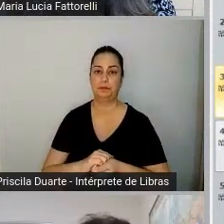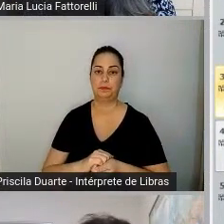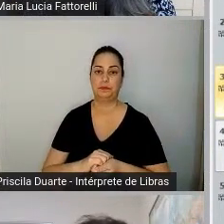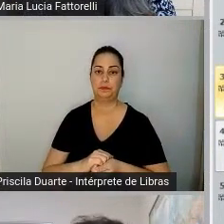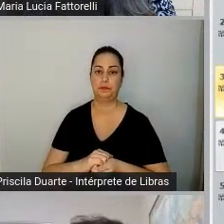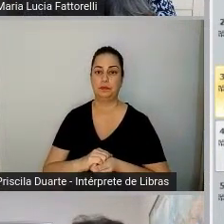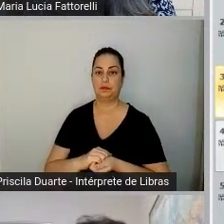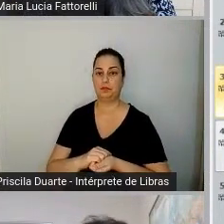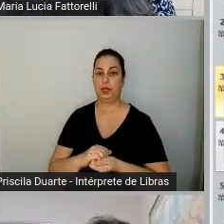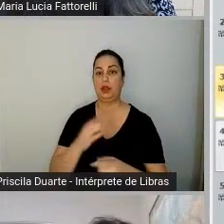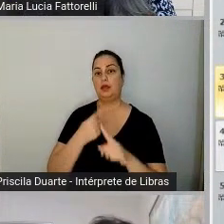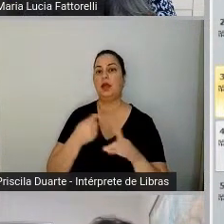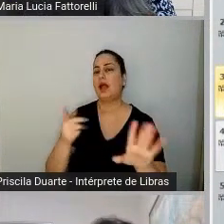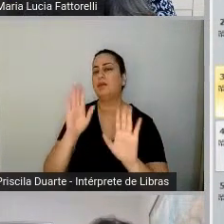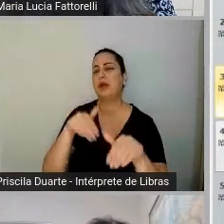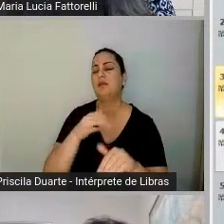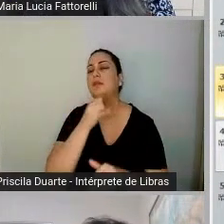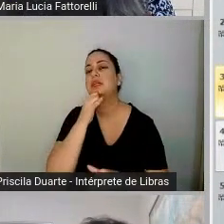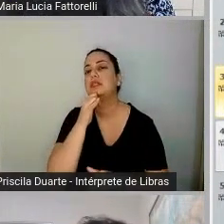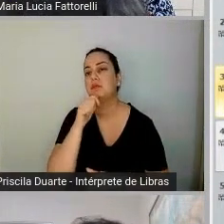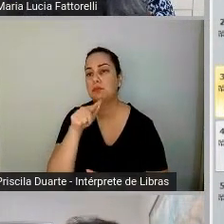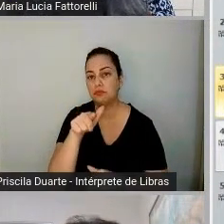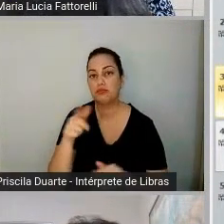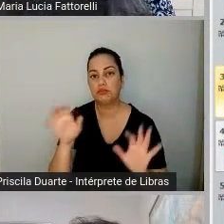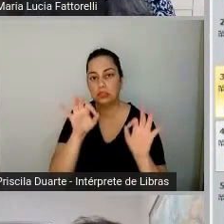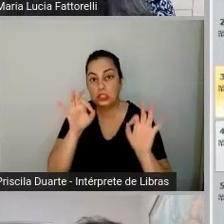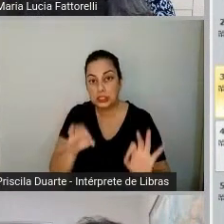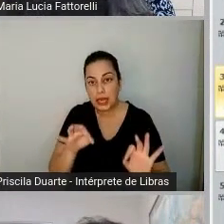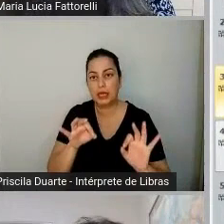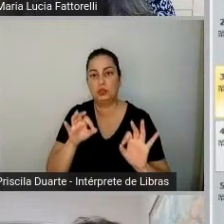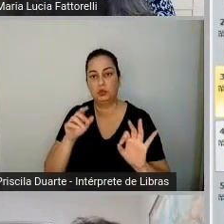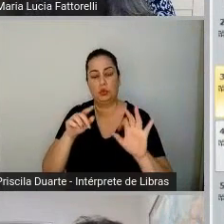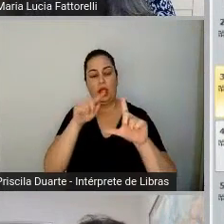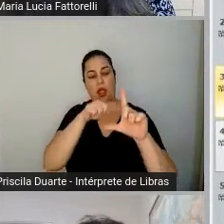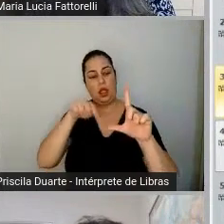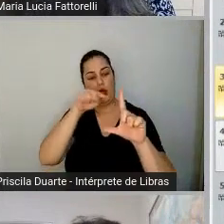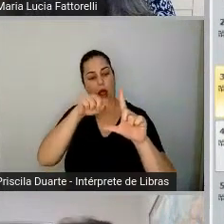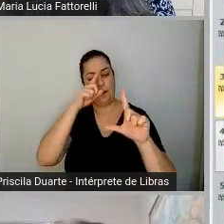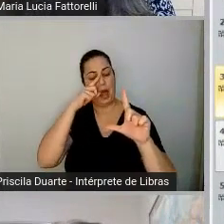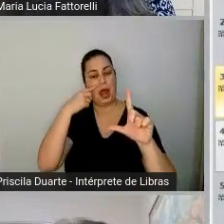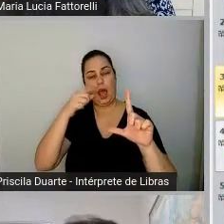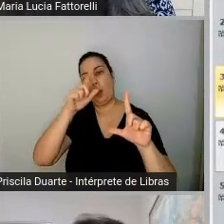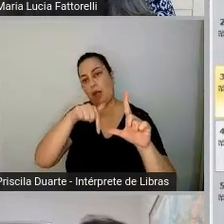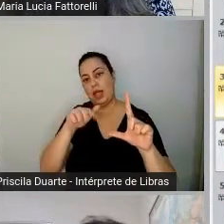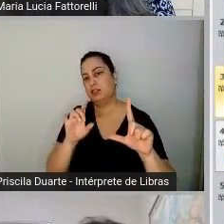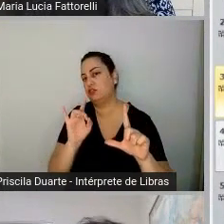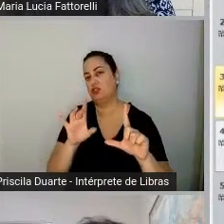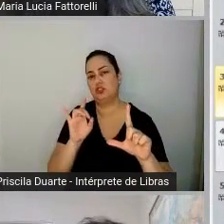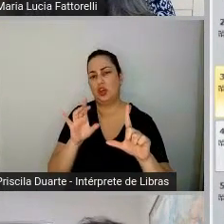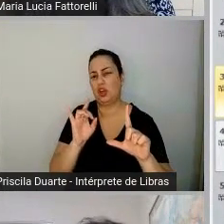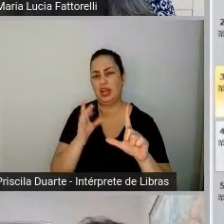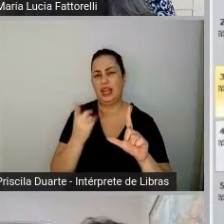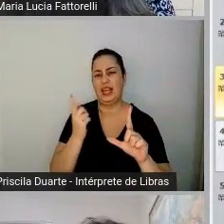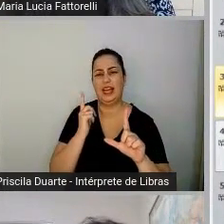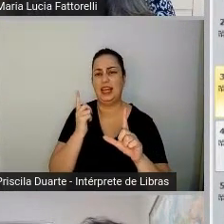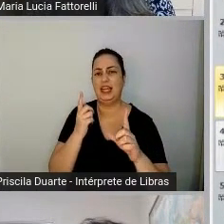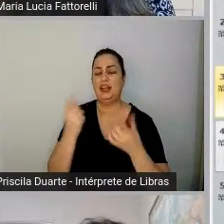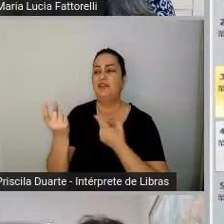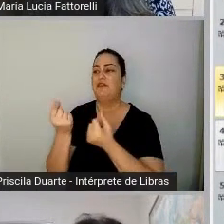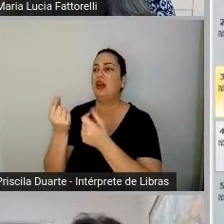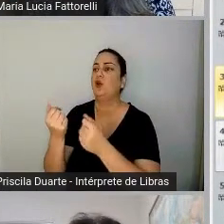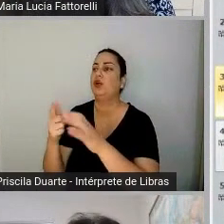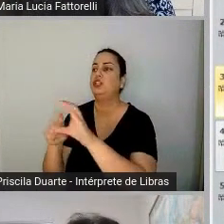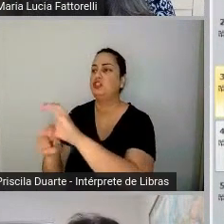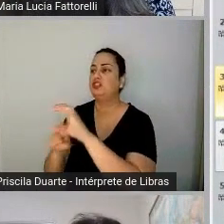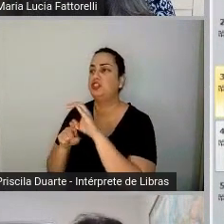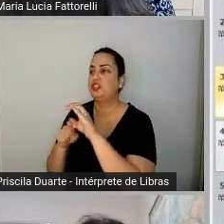estivessem certos, né? Não, realmente isso aqui é tudo rolagem, é tudo nova dívida para pagar a dívida anterior, ou seja,